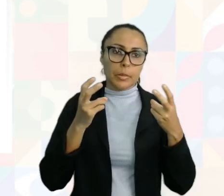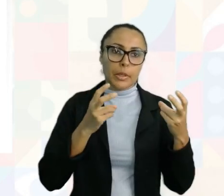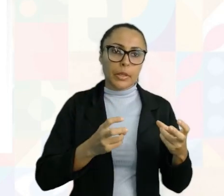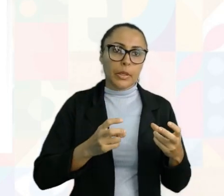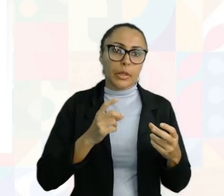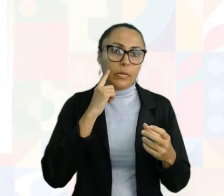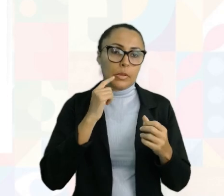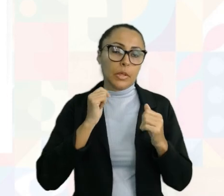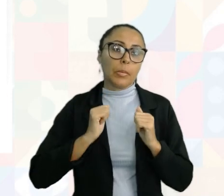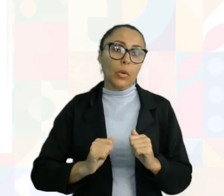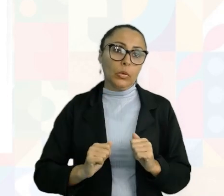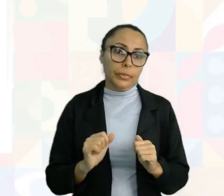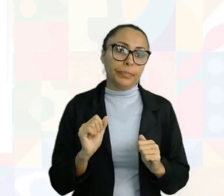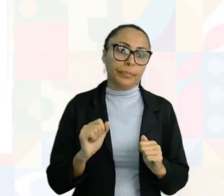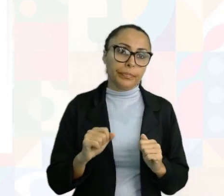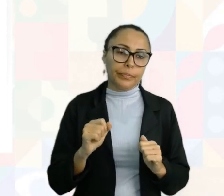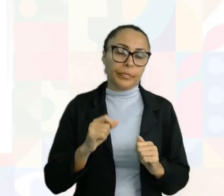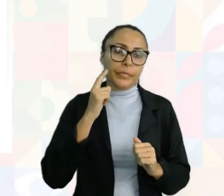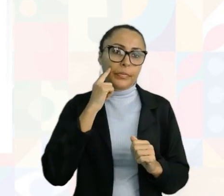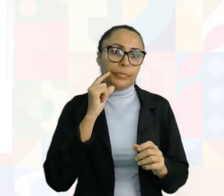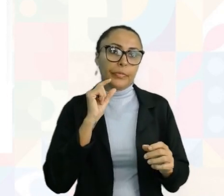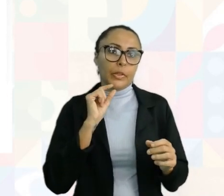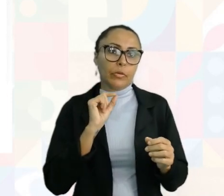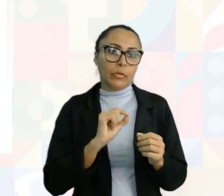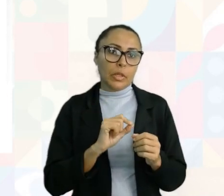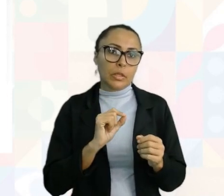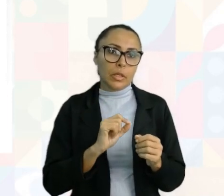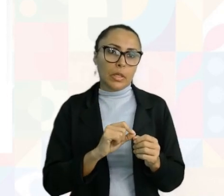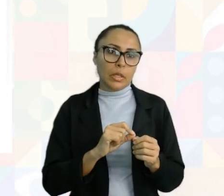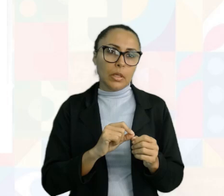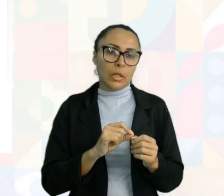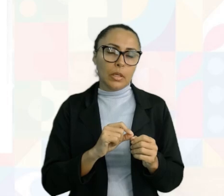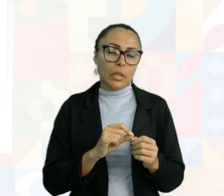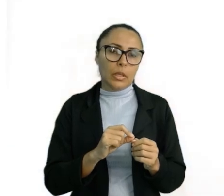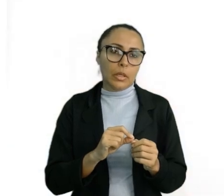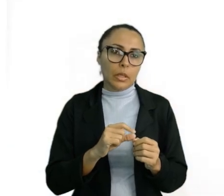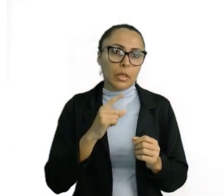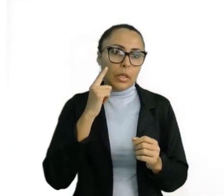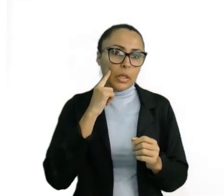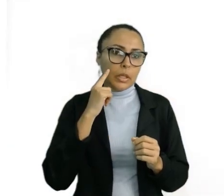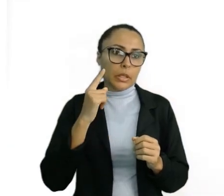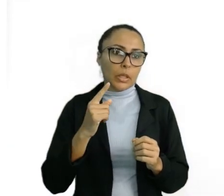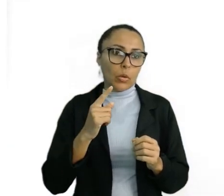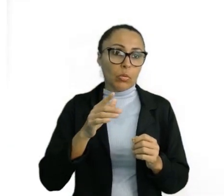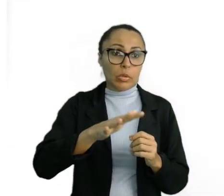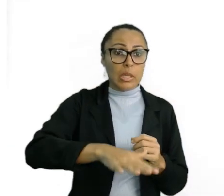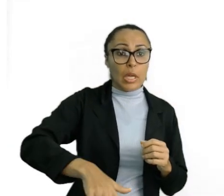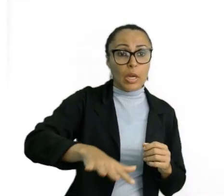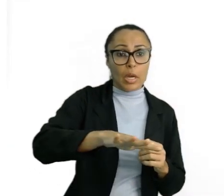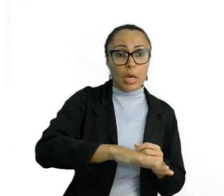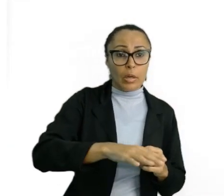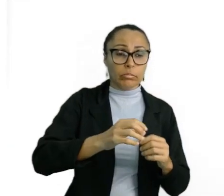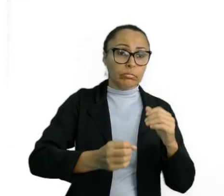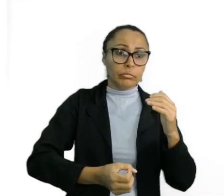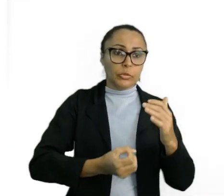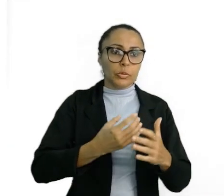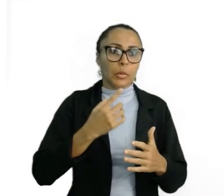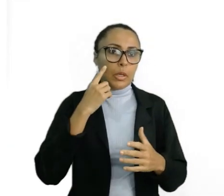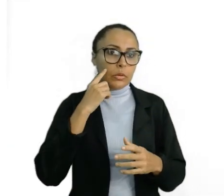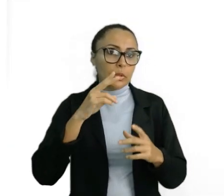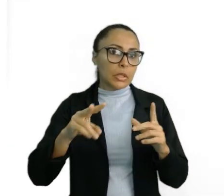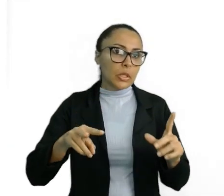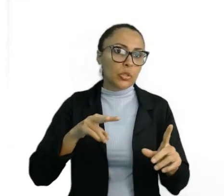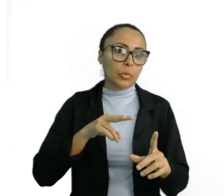pode, inclusive, fazer, escavar, digamos assim, a peça e criar os espaços, como é no caso dessa perspectiva de um